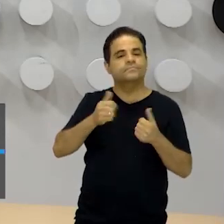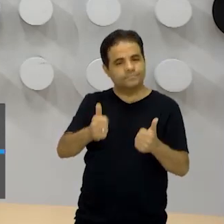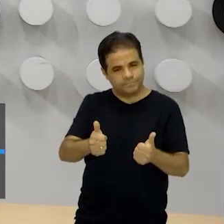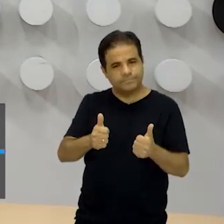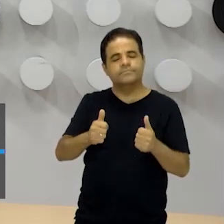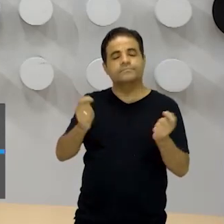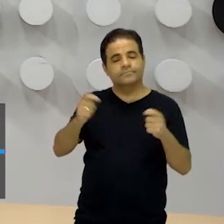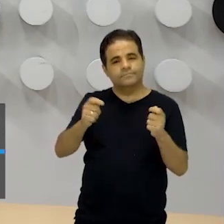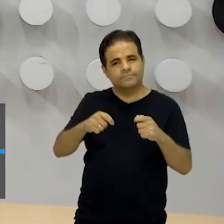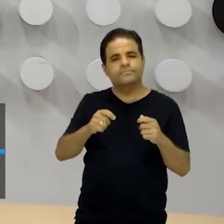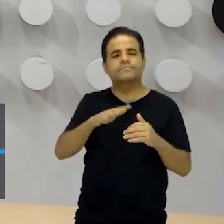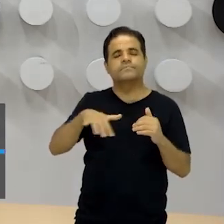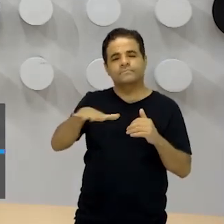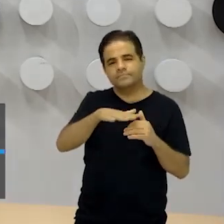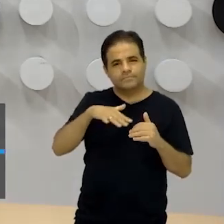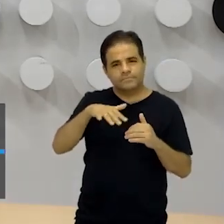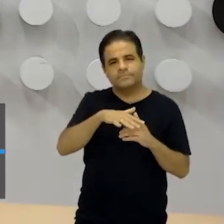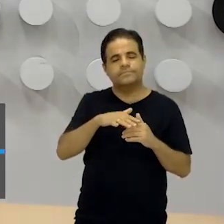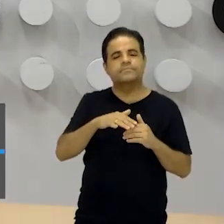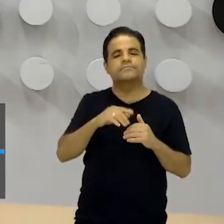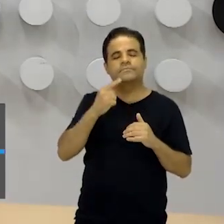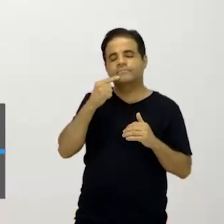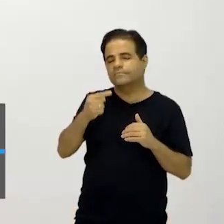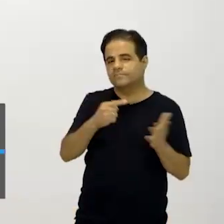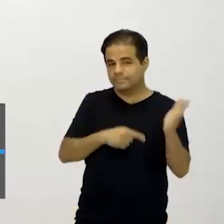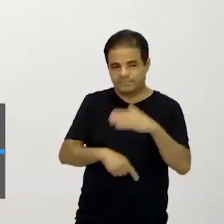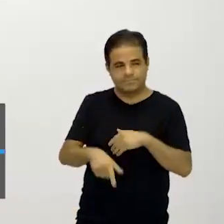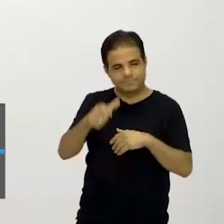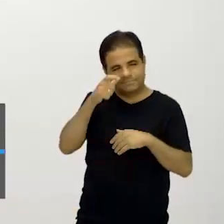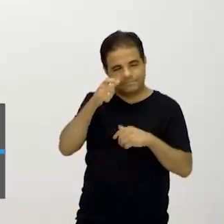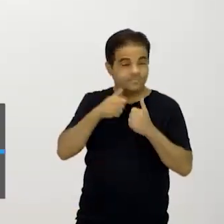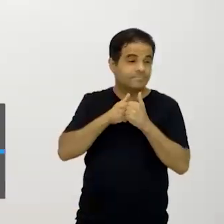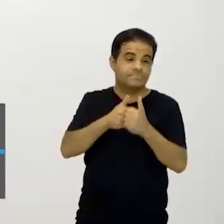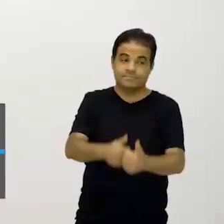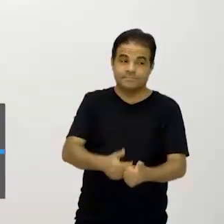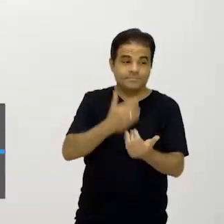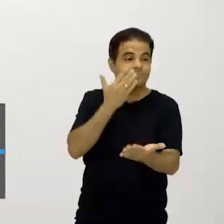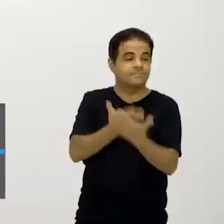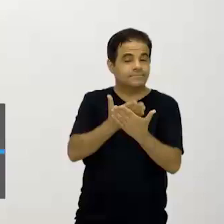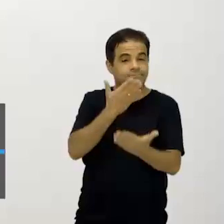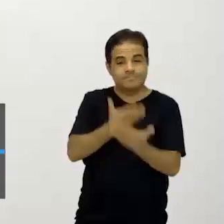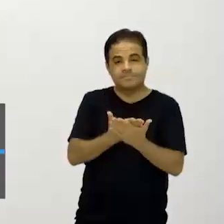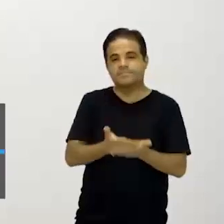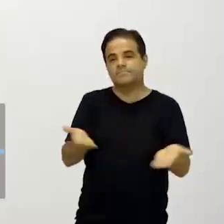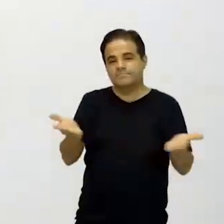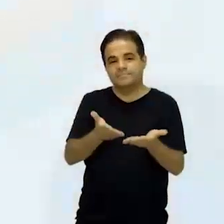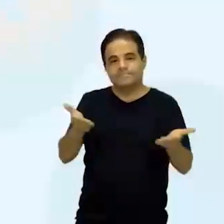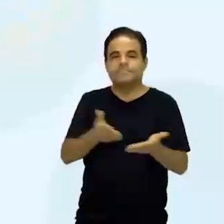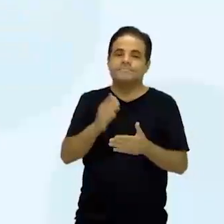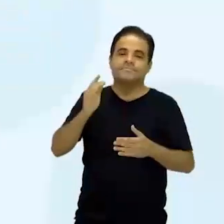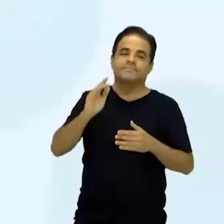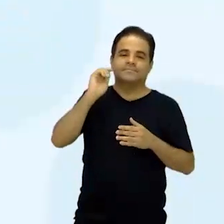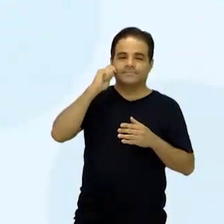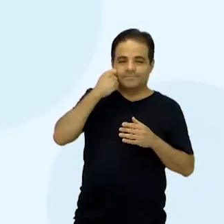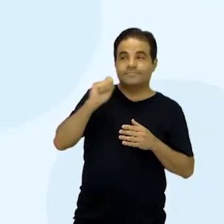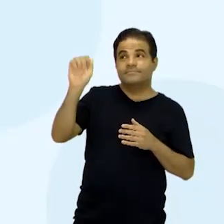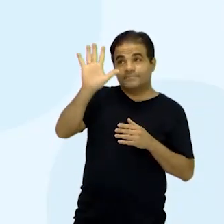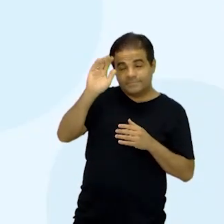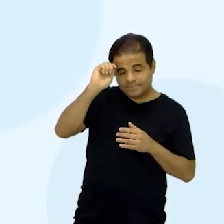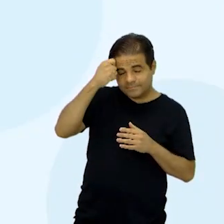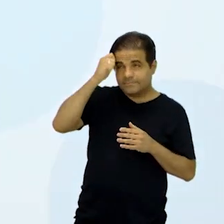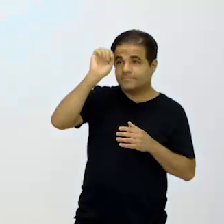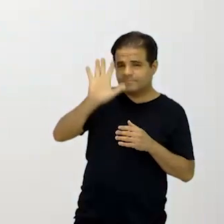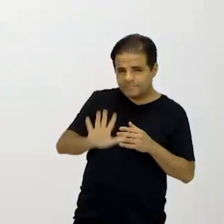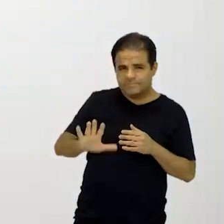CMSP_EM. E é isso, professora Tayana. Vamos lá, né, para a aula de hoje, que é África em Língua Portuguesa. Então, eu acredito que